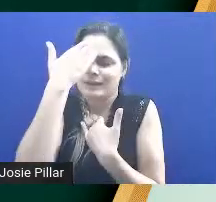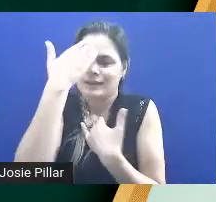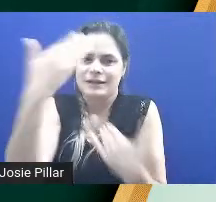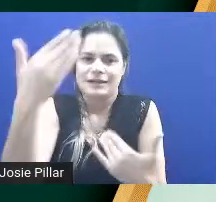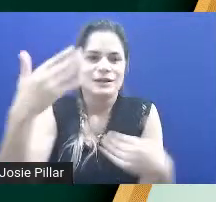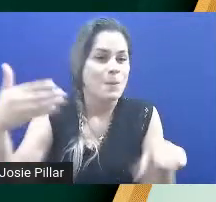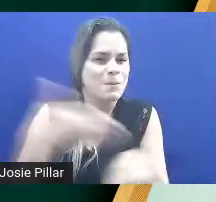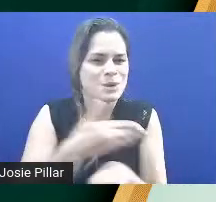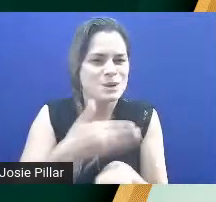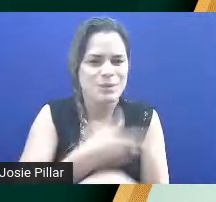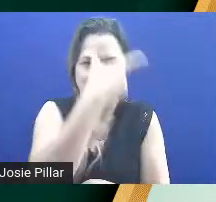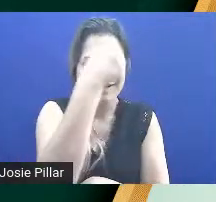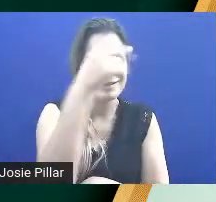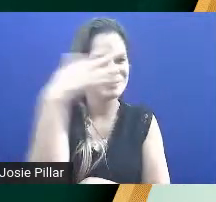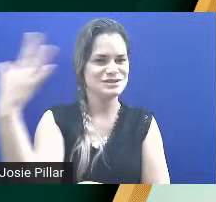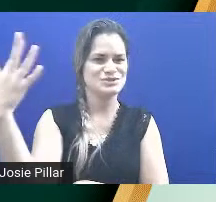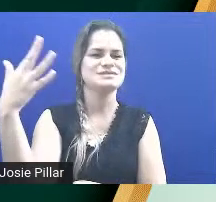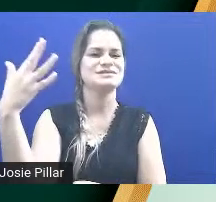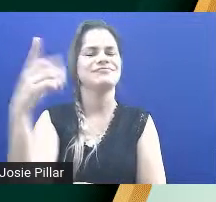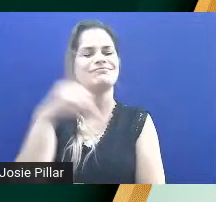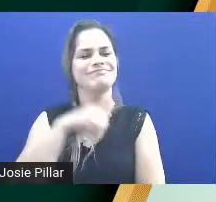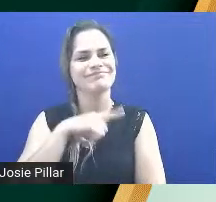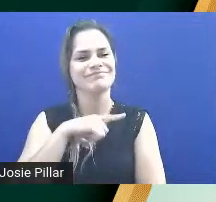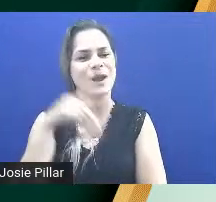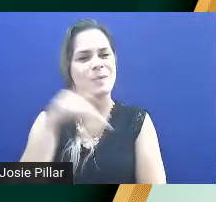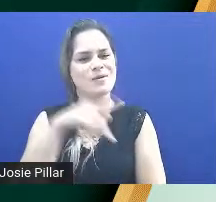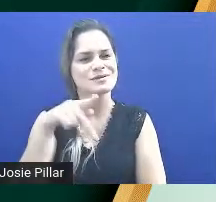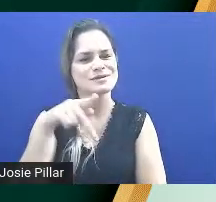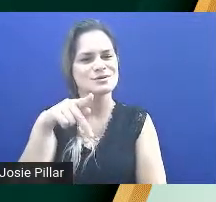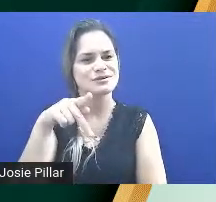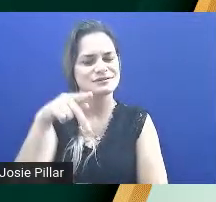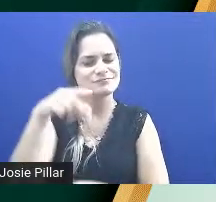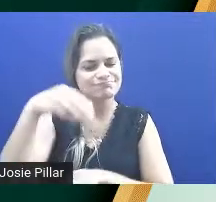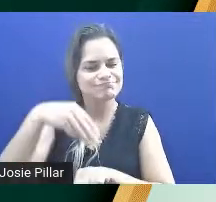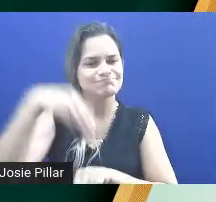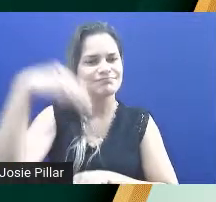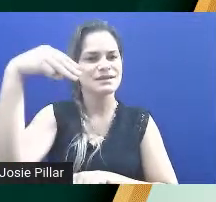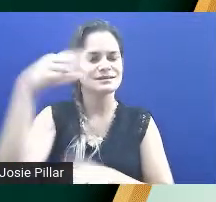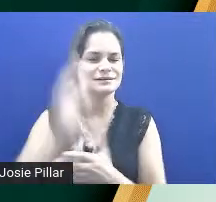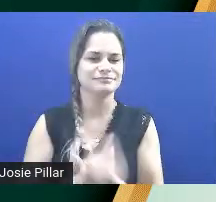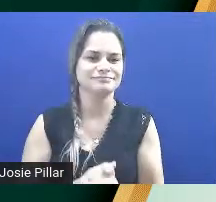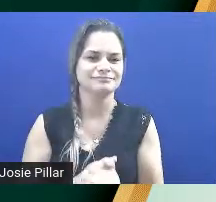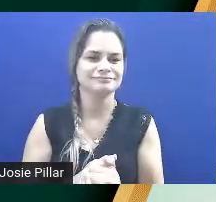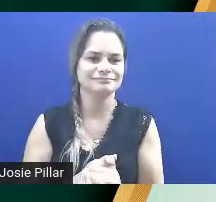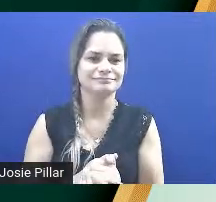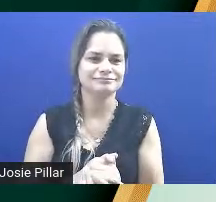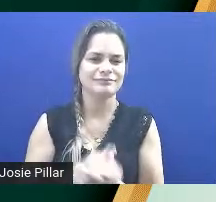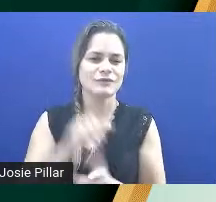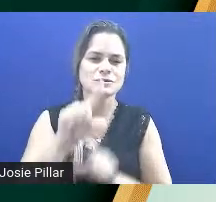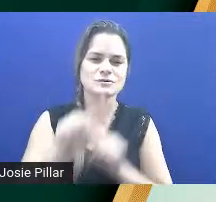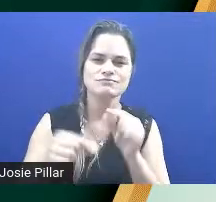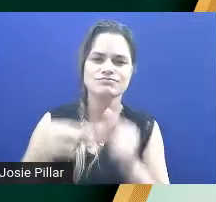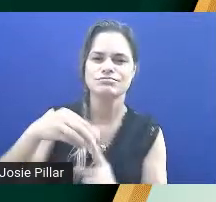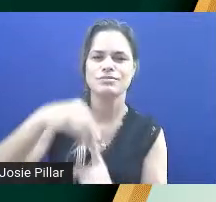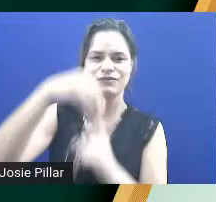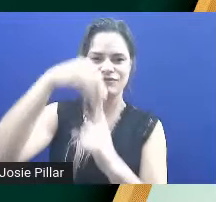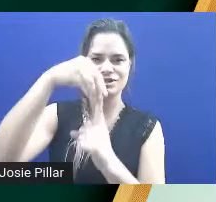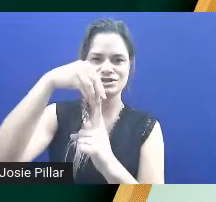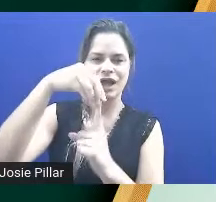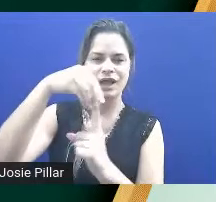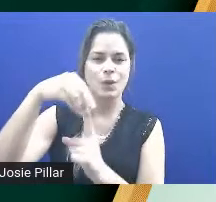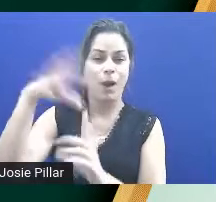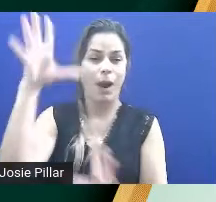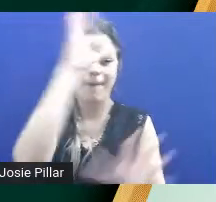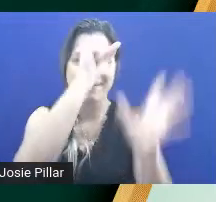dessa instituição que tem vocês como mestres. Fomos privilegiados em ter aprendido tanto com cada um de